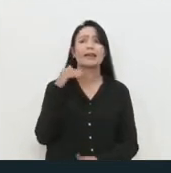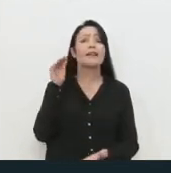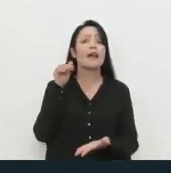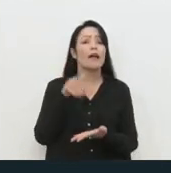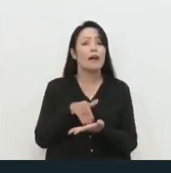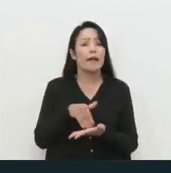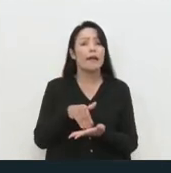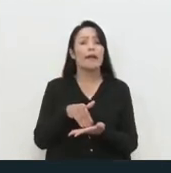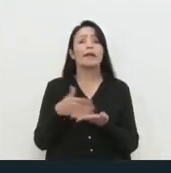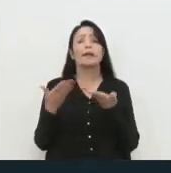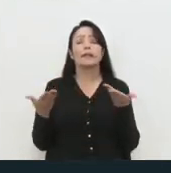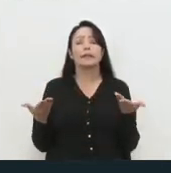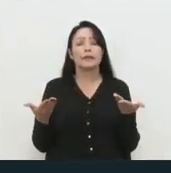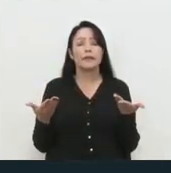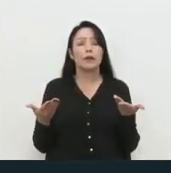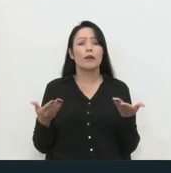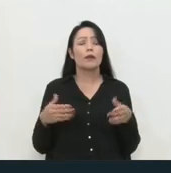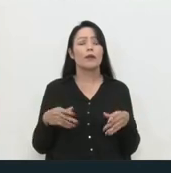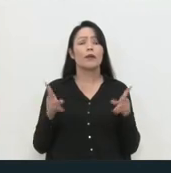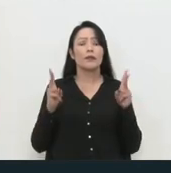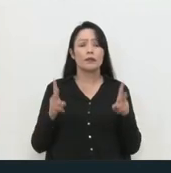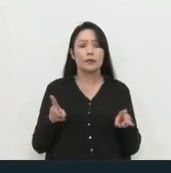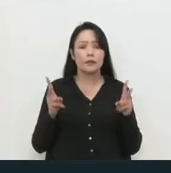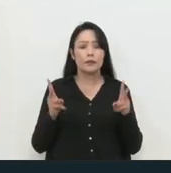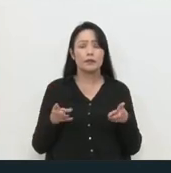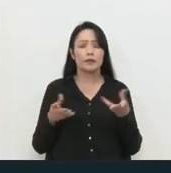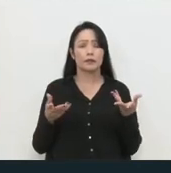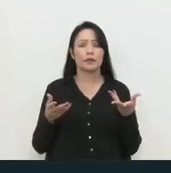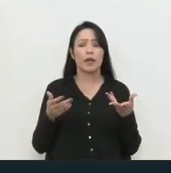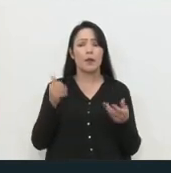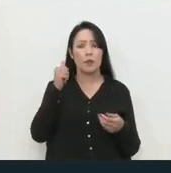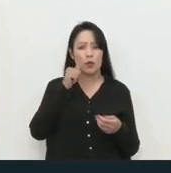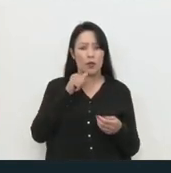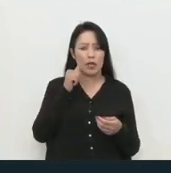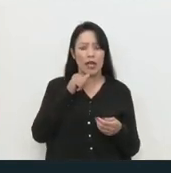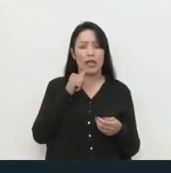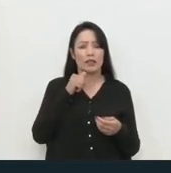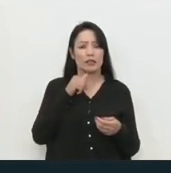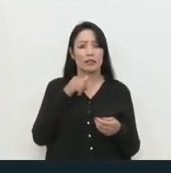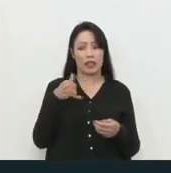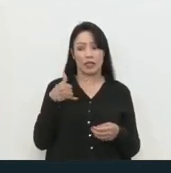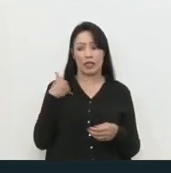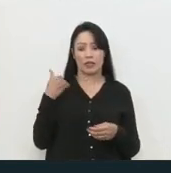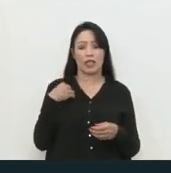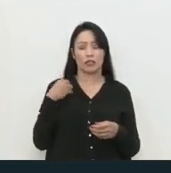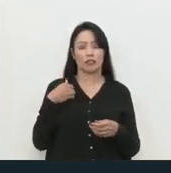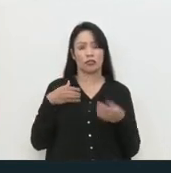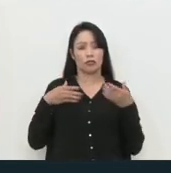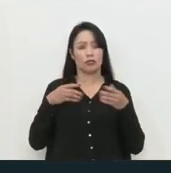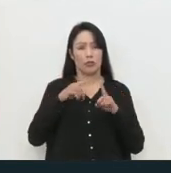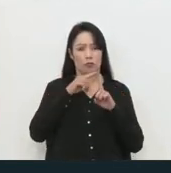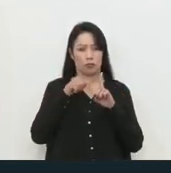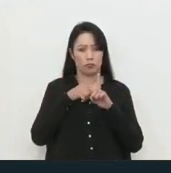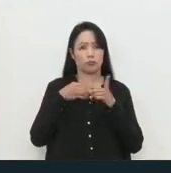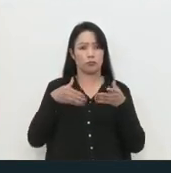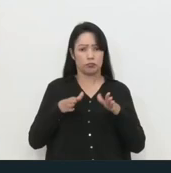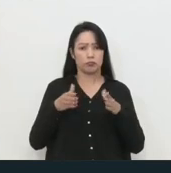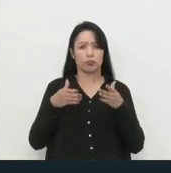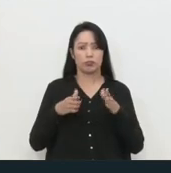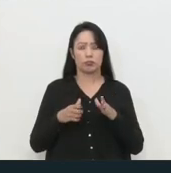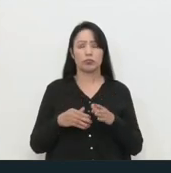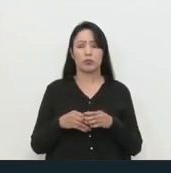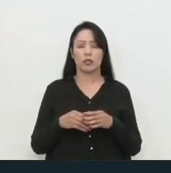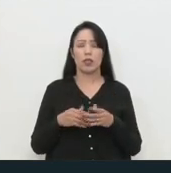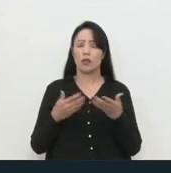até quando uma mulher fértil Espero que a minha fala não seja vista como uma fala